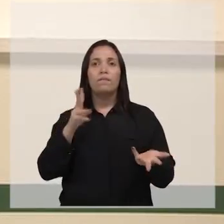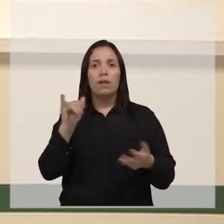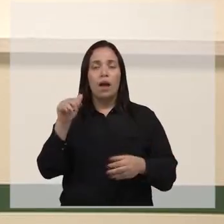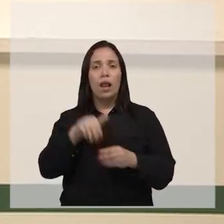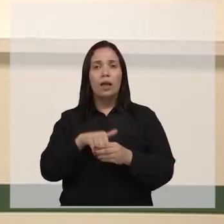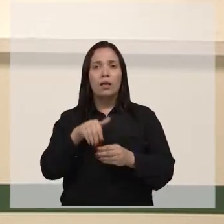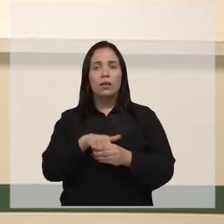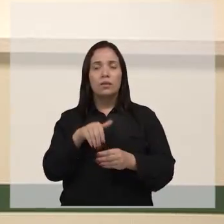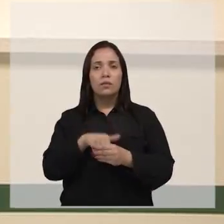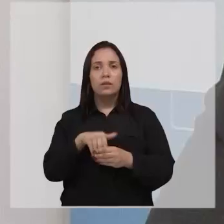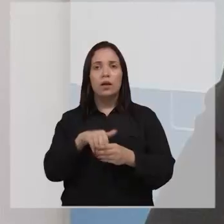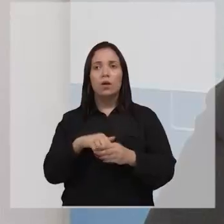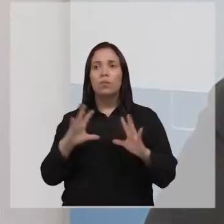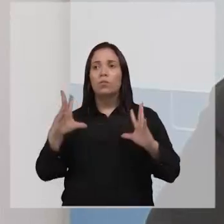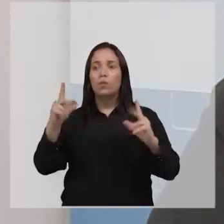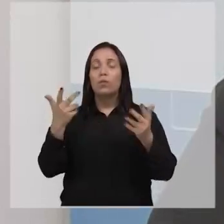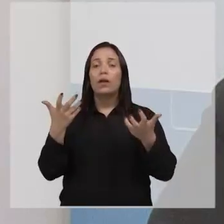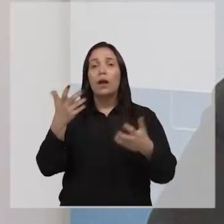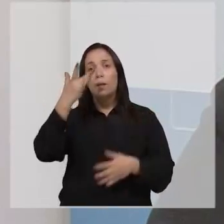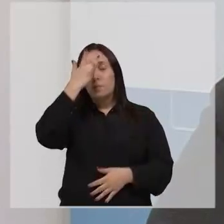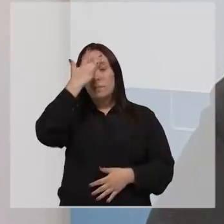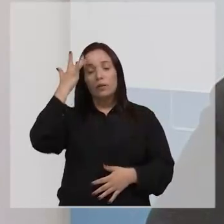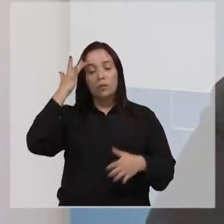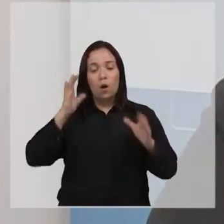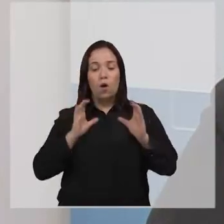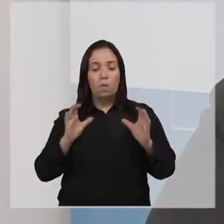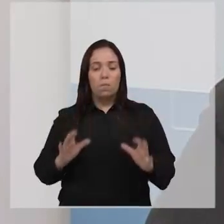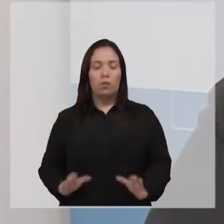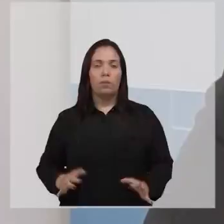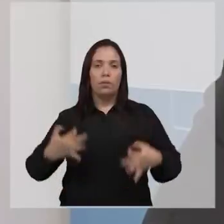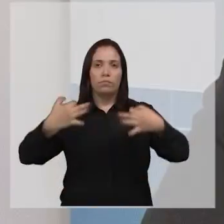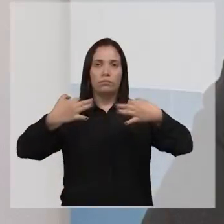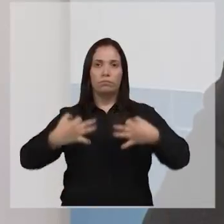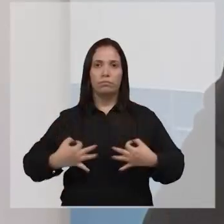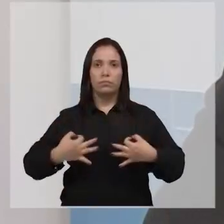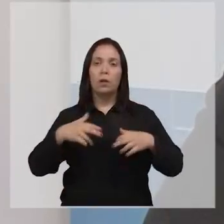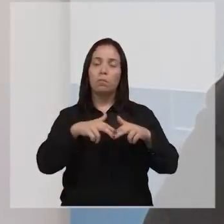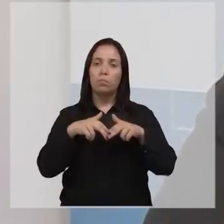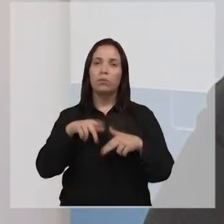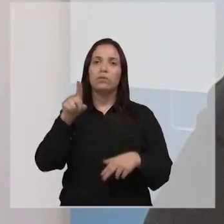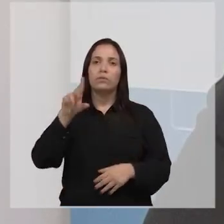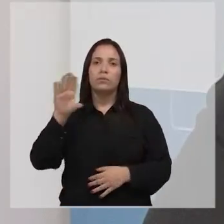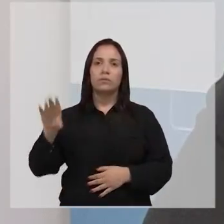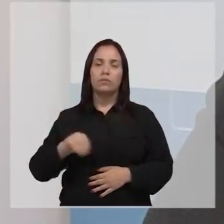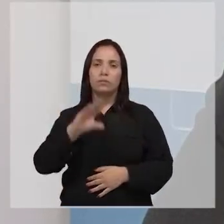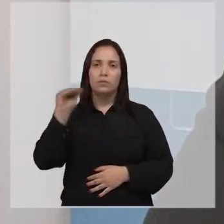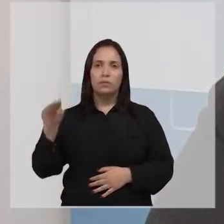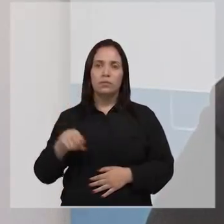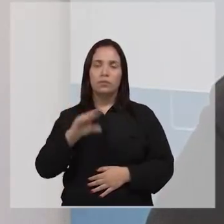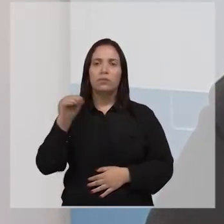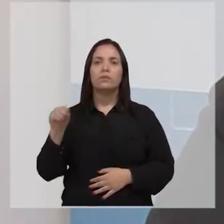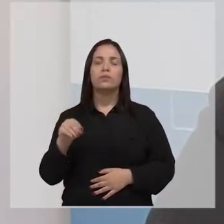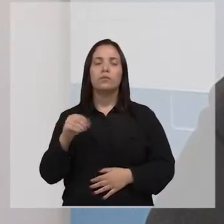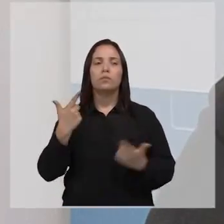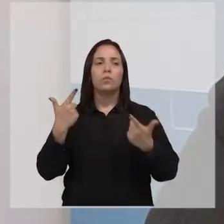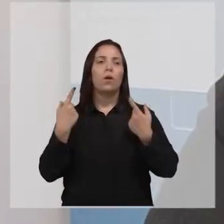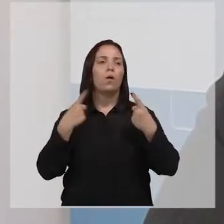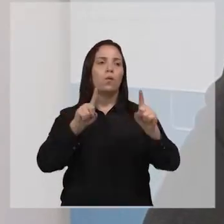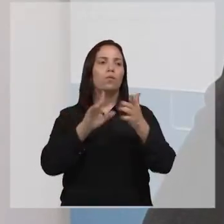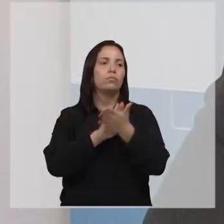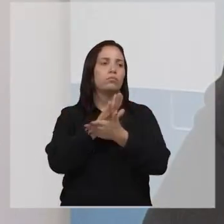essa eleição, as pessoas vão querer pessoas honestas, dignas. Por isso que o Ciro tinha chance. Que não tem nada contra